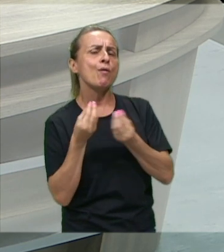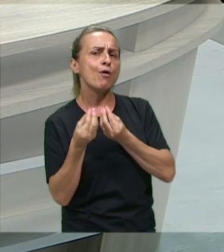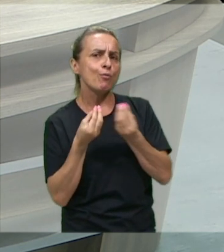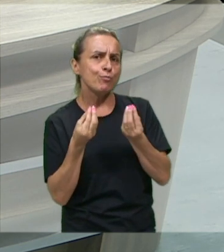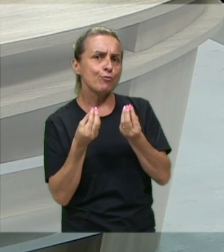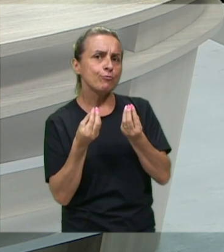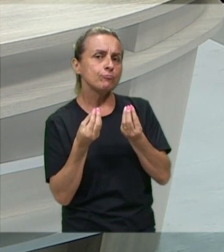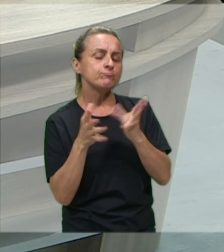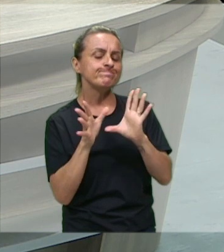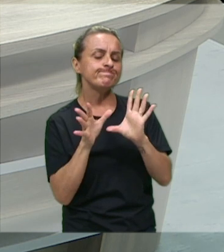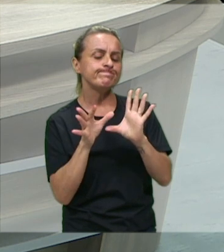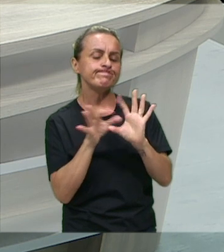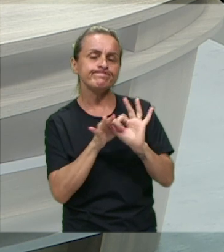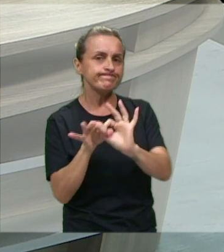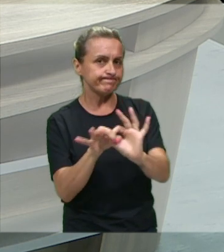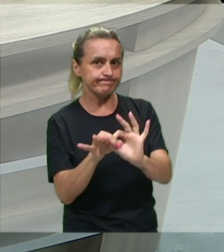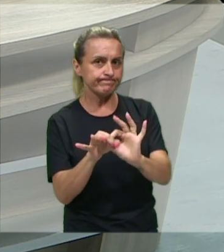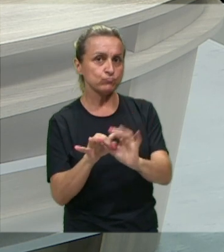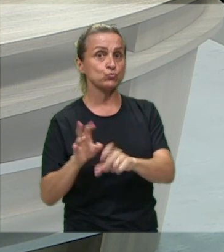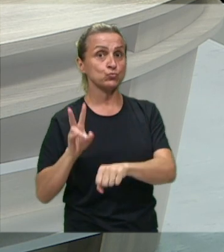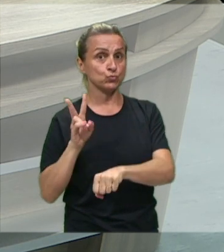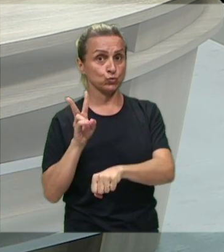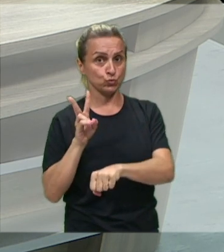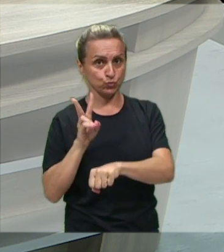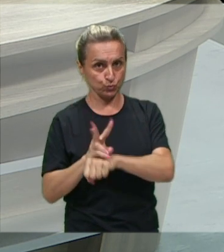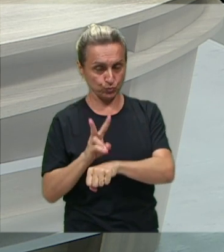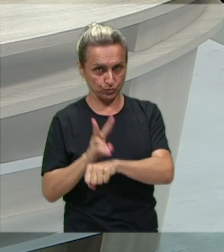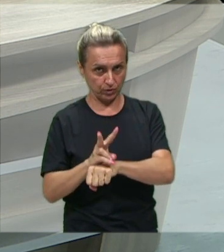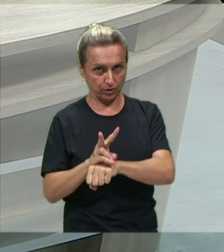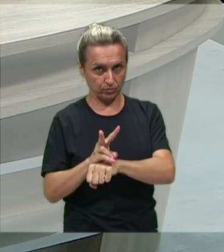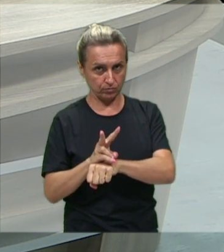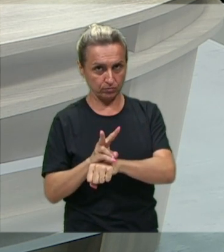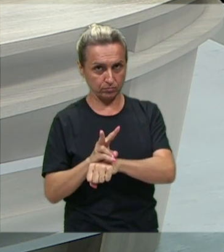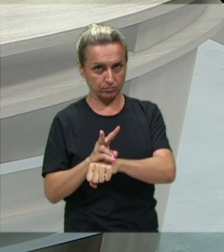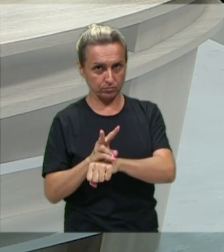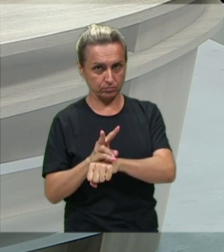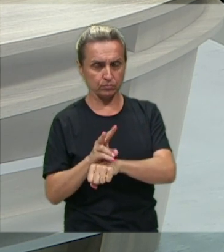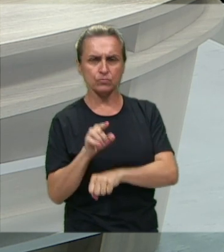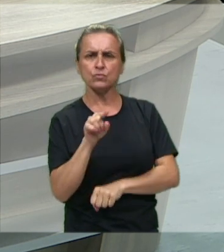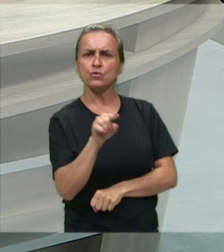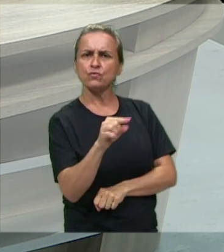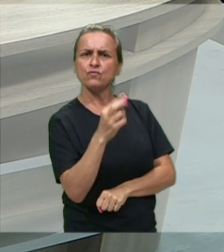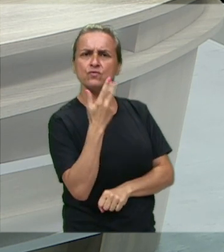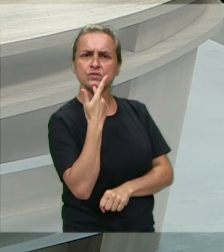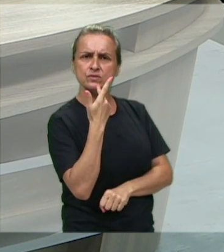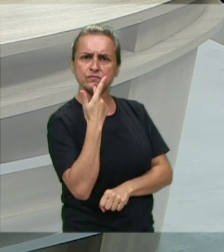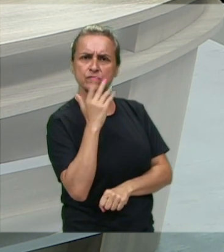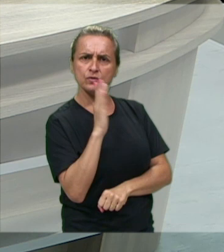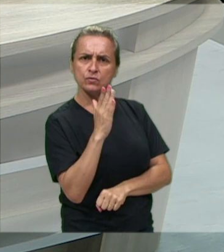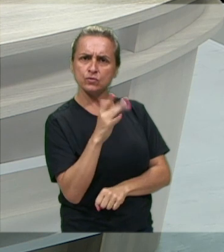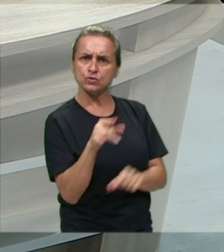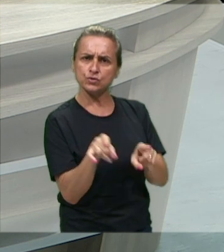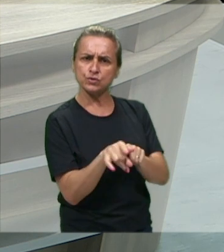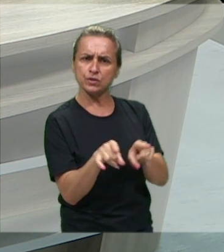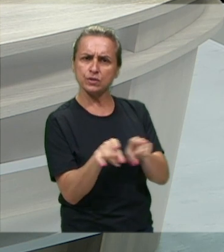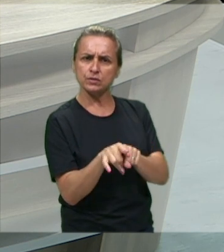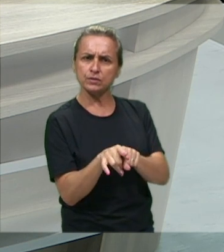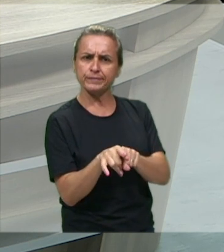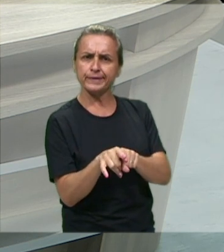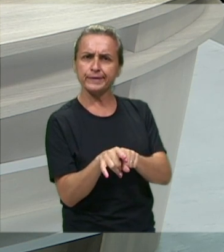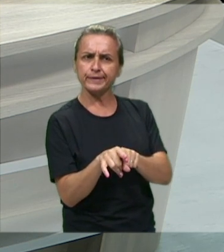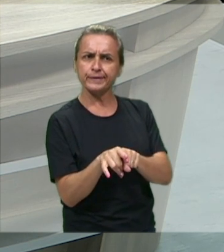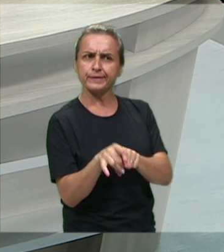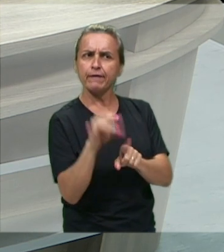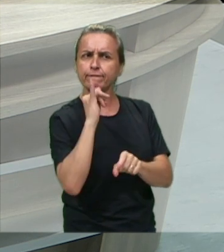a preservação, né? Aí você falou, inclusive, já adiantou para a gente, né, que não é um problema, mas